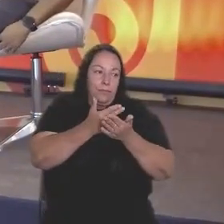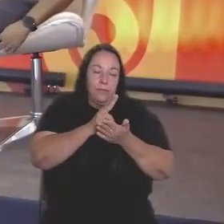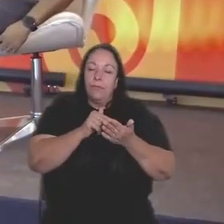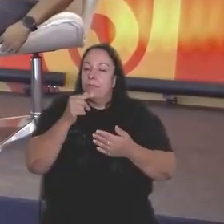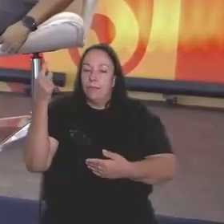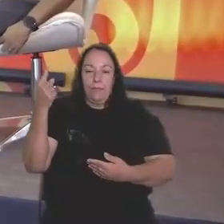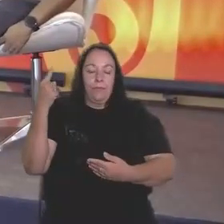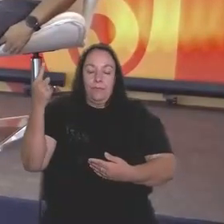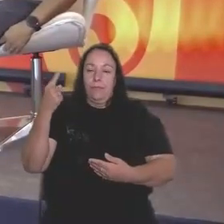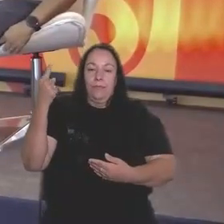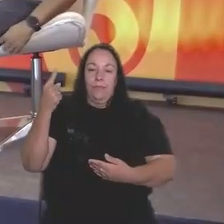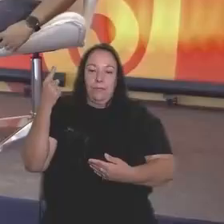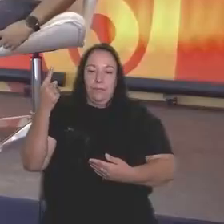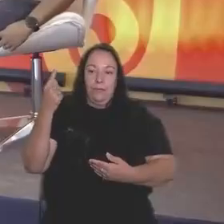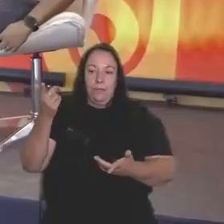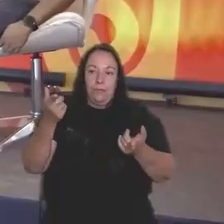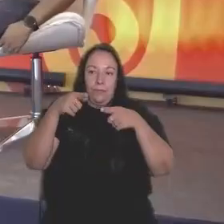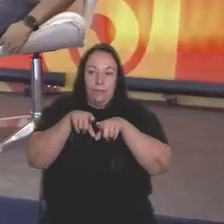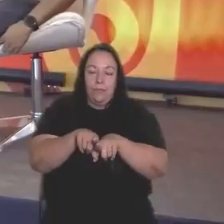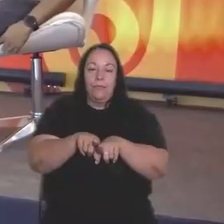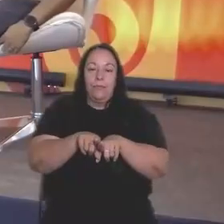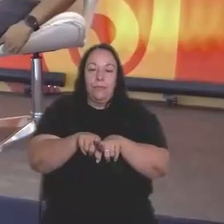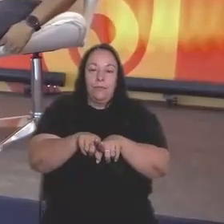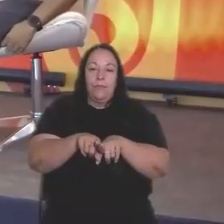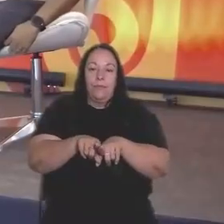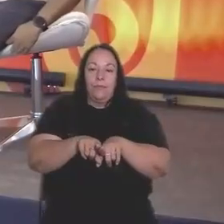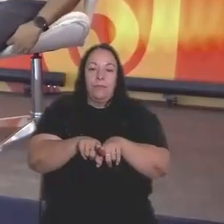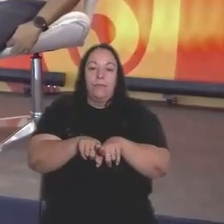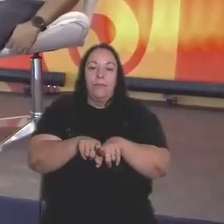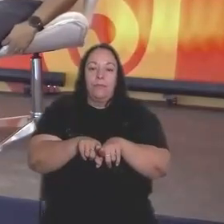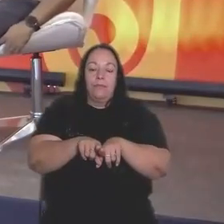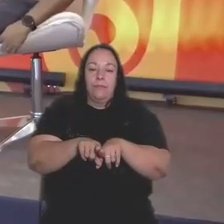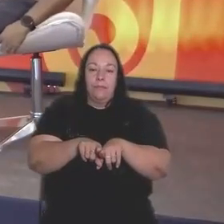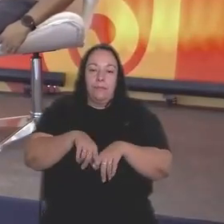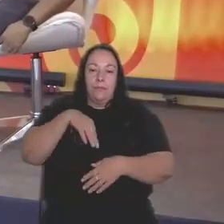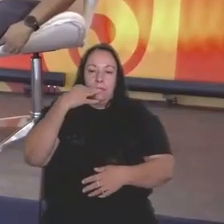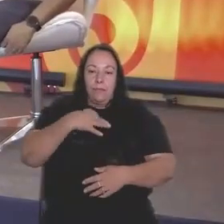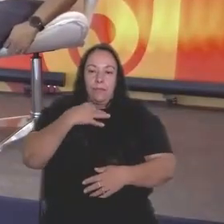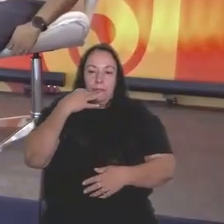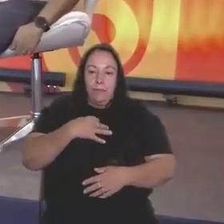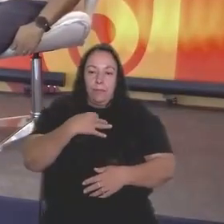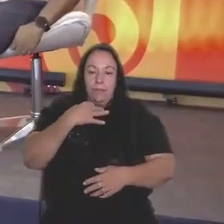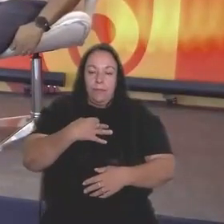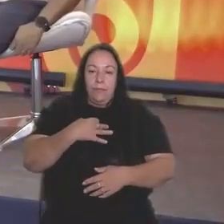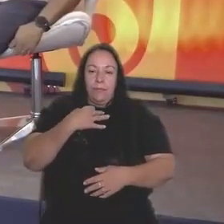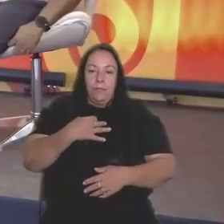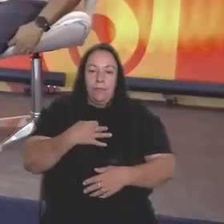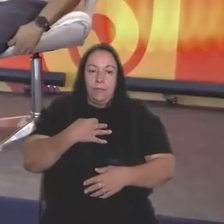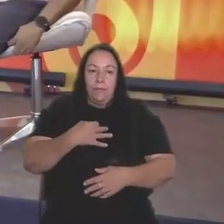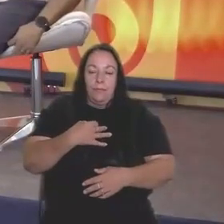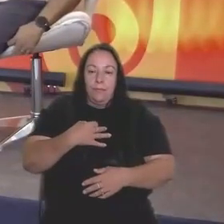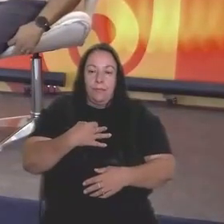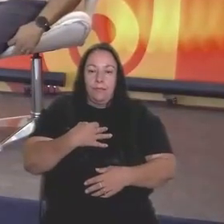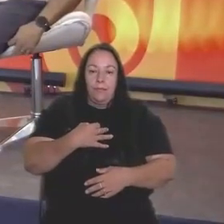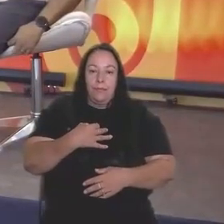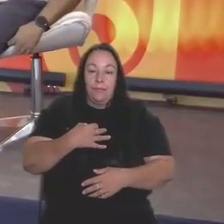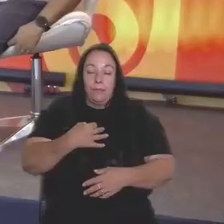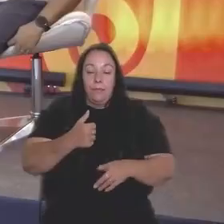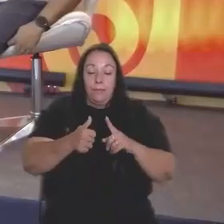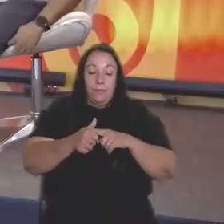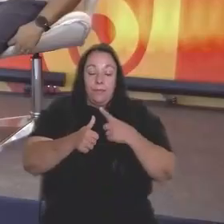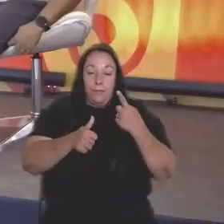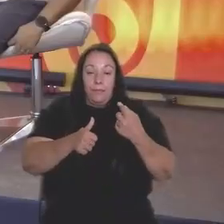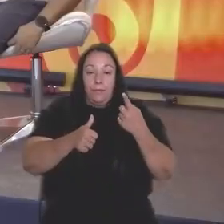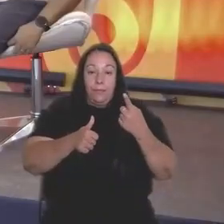uma parceria e tem que dar certo. E a gente viu que deu match aqui na parceria de vocês. Qual foi a sua primeira impressão